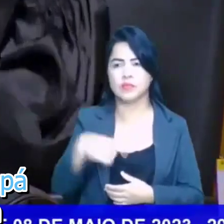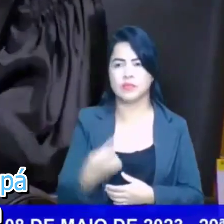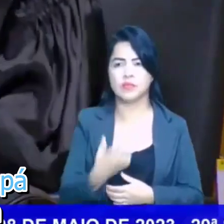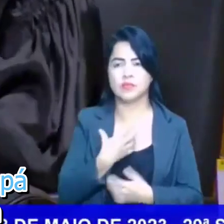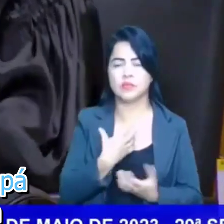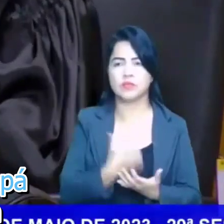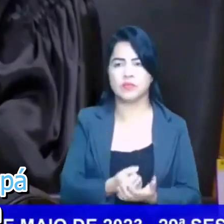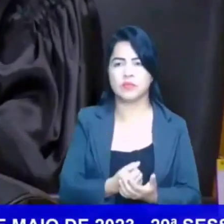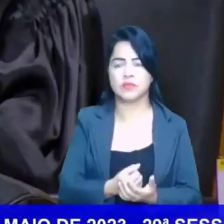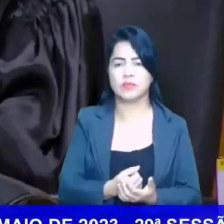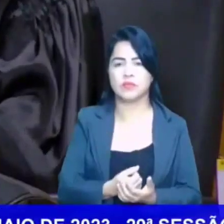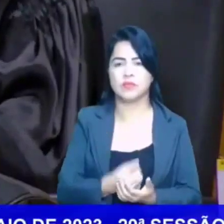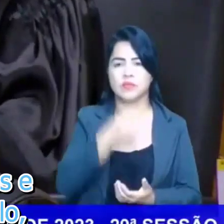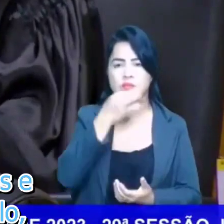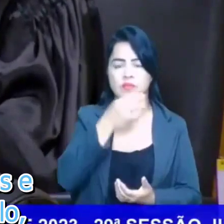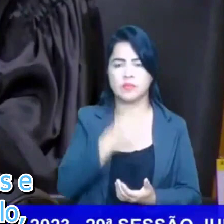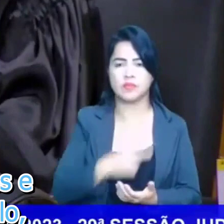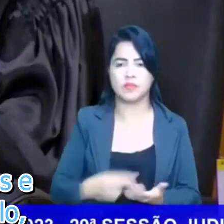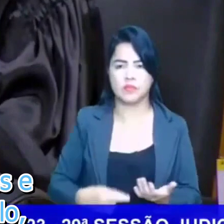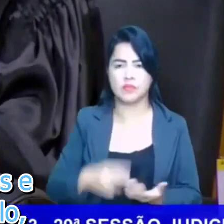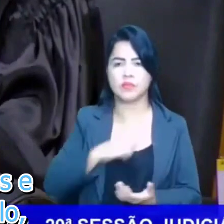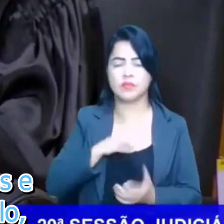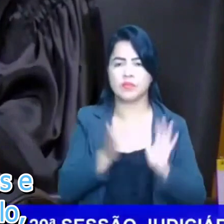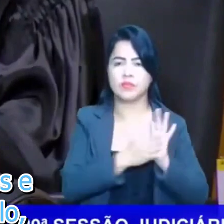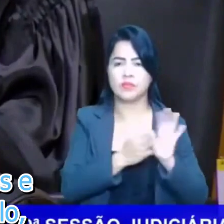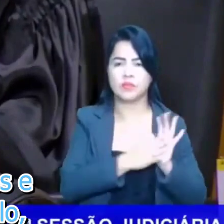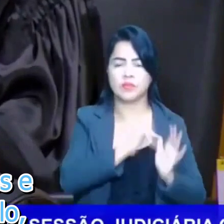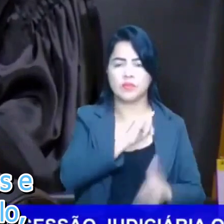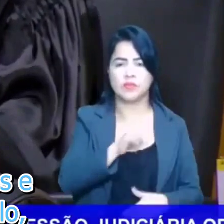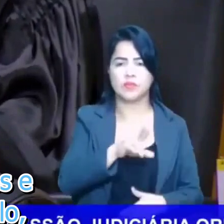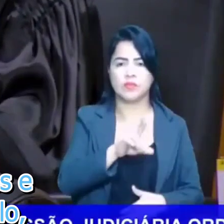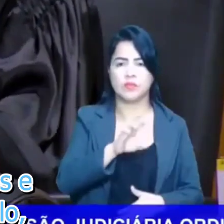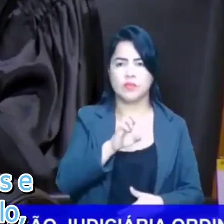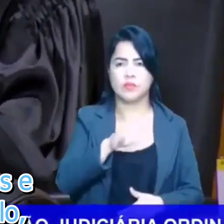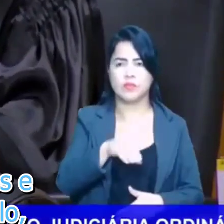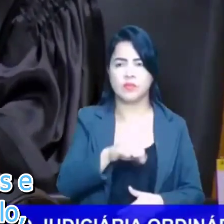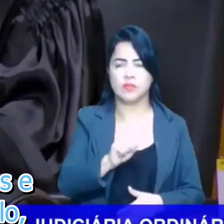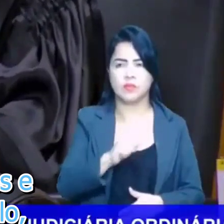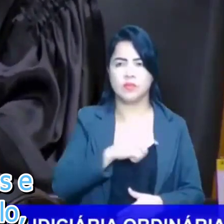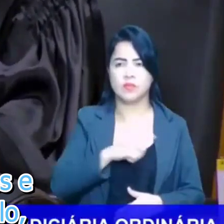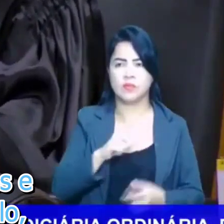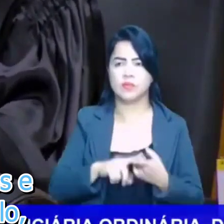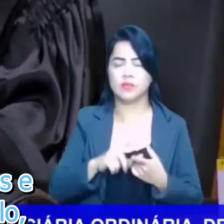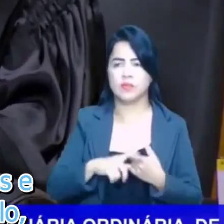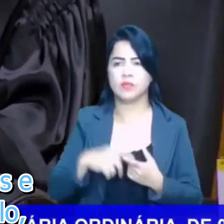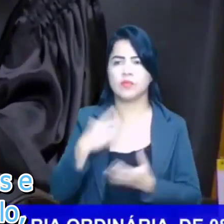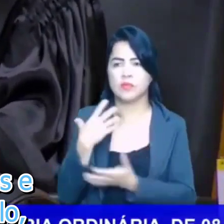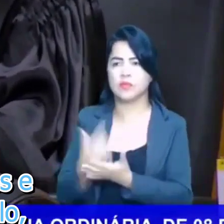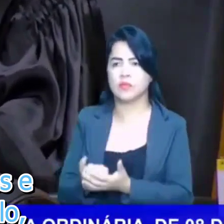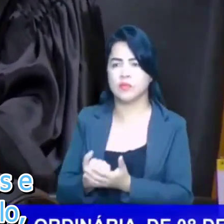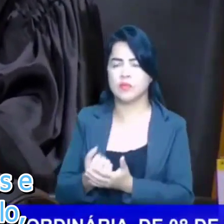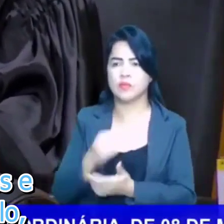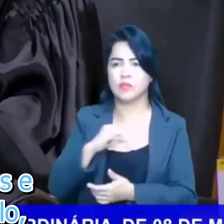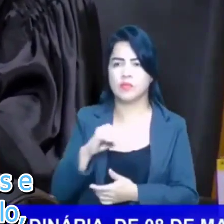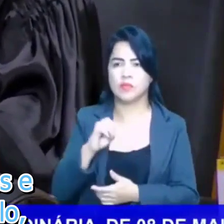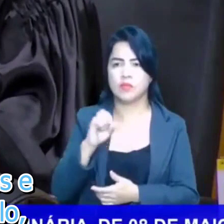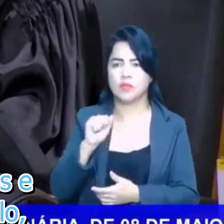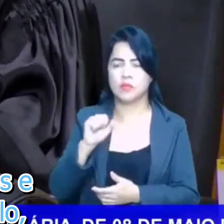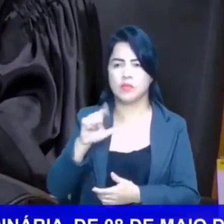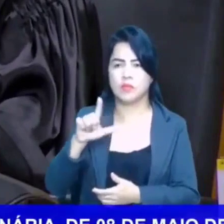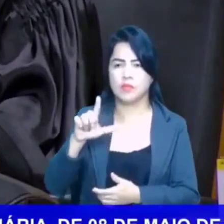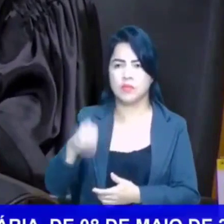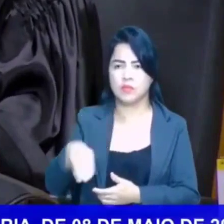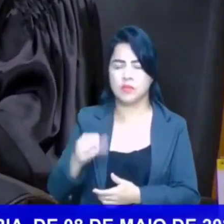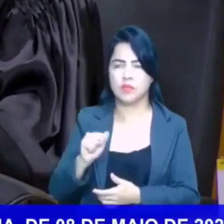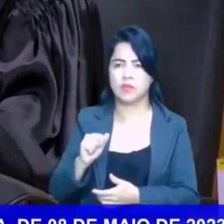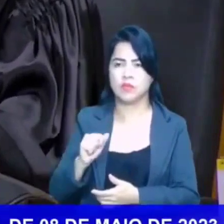relator, aprovando com ressalvas a prestação de contas de Jurema dos Santos Gomes e aprovando a contas de Joelma Souza Chagas Melo,